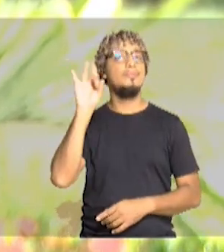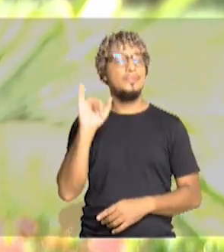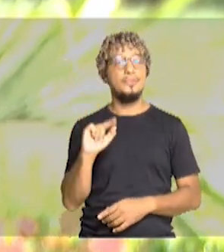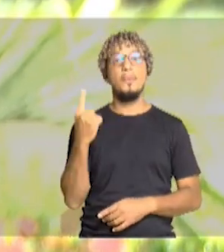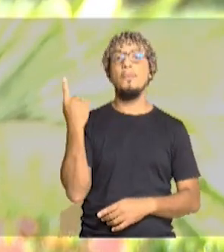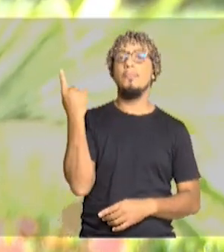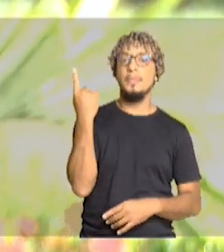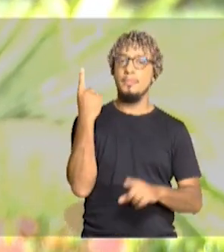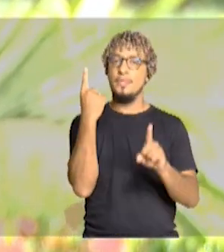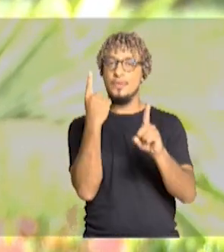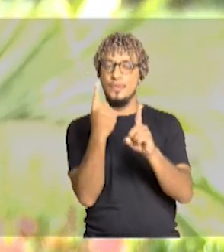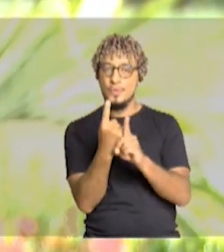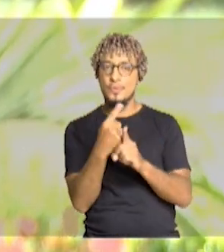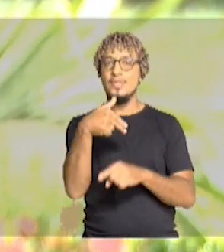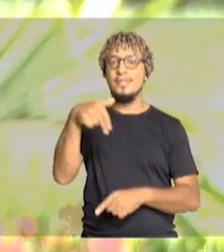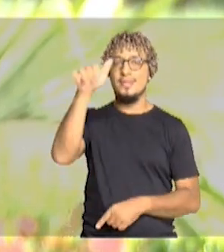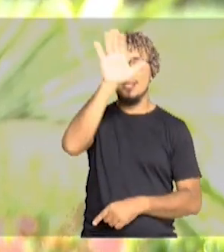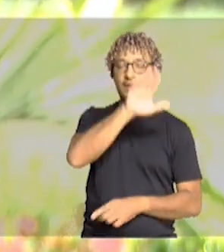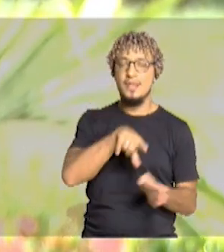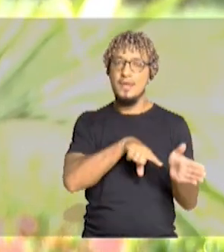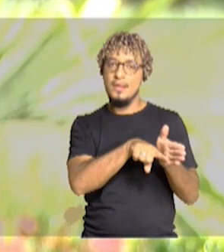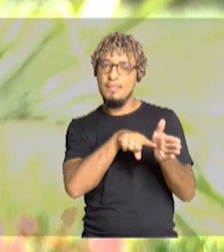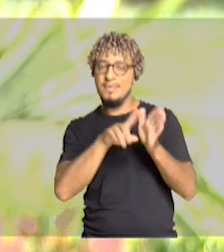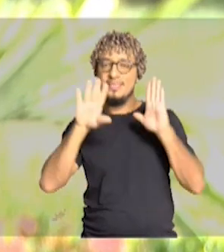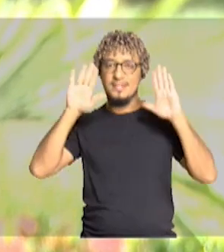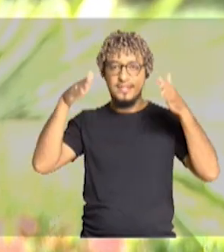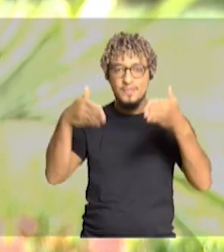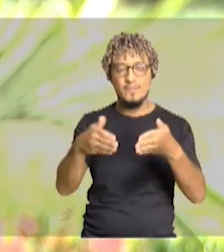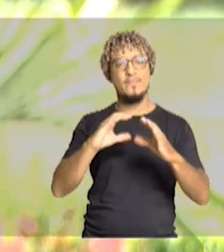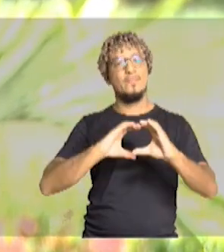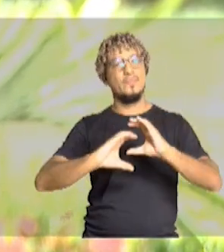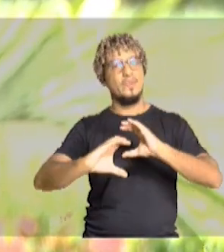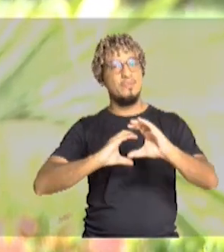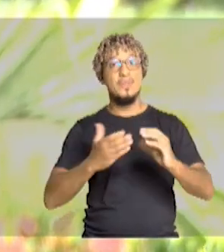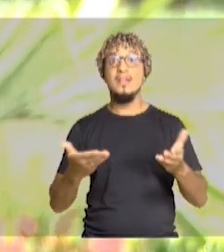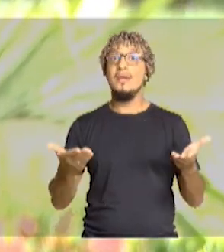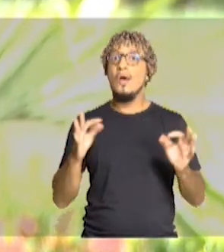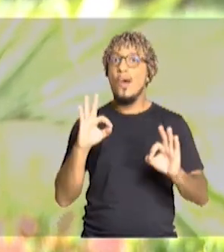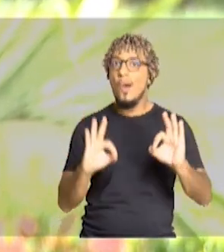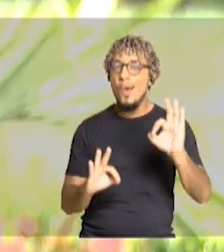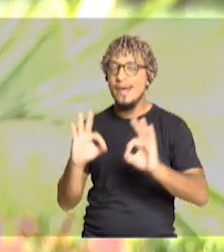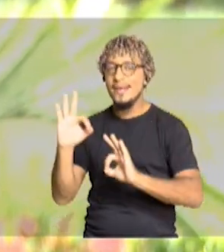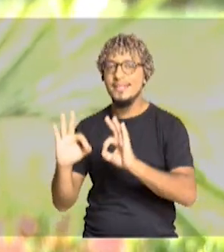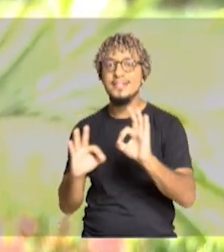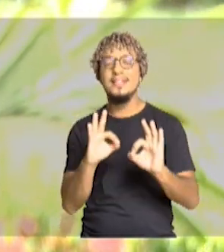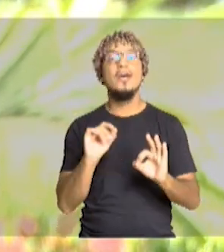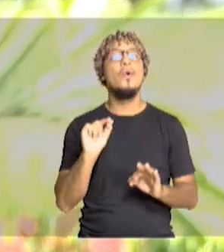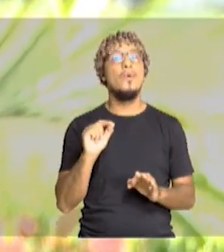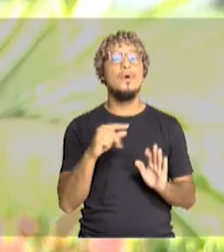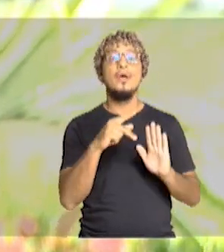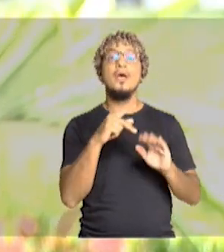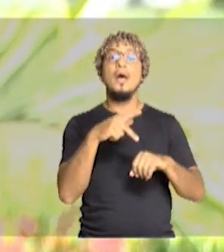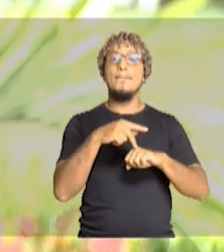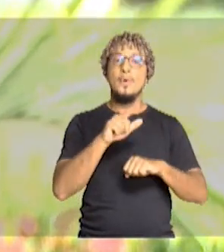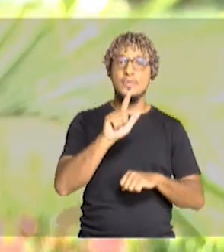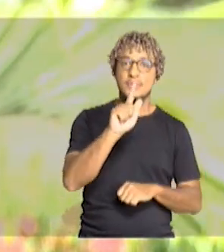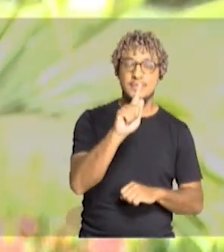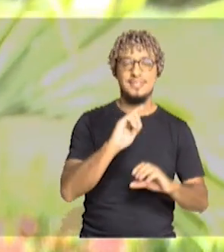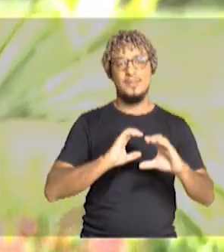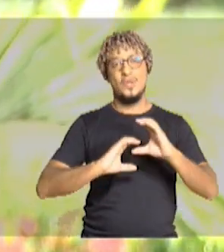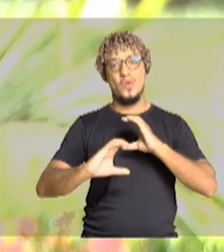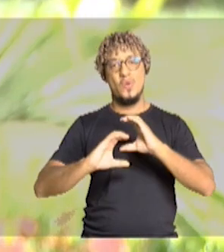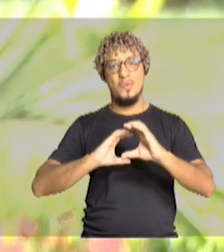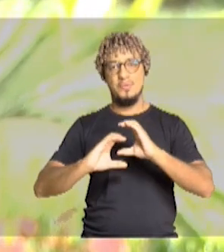primeiro encontro nacional em pesquisa aplicada na área de comunicação que foi que está sendo organizado né pelo programa de pós-graduação